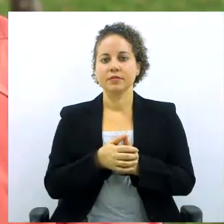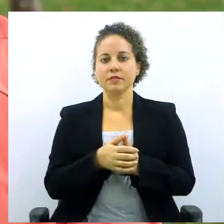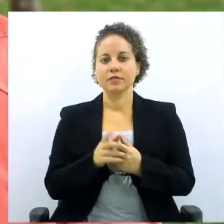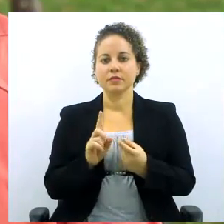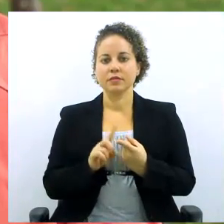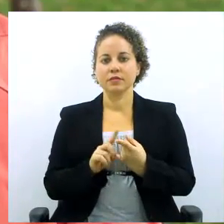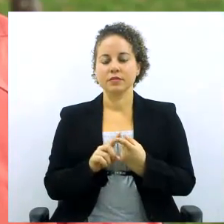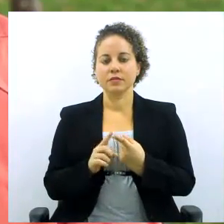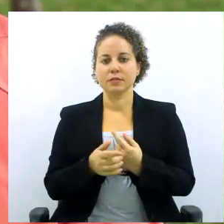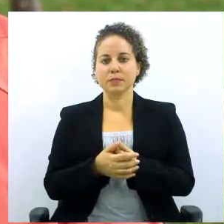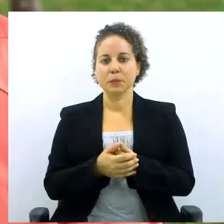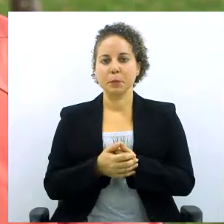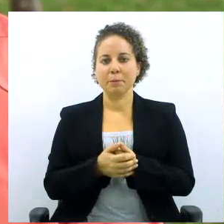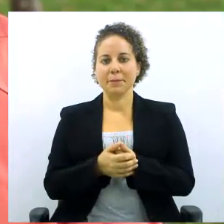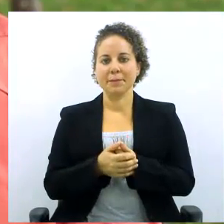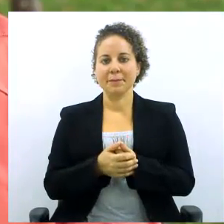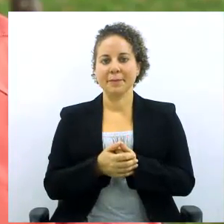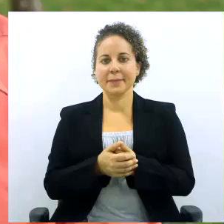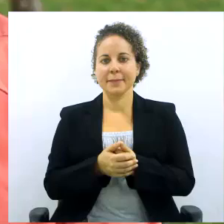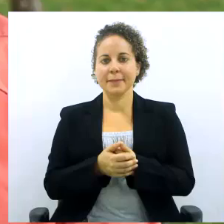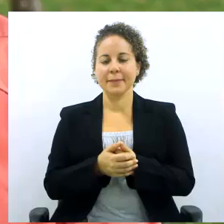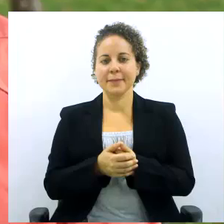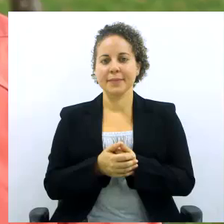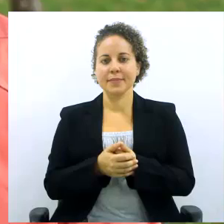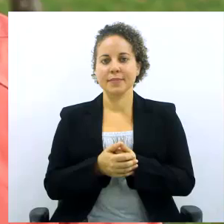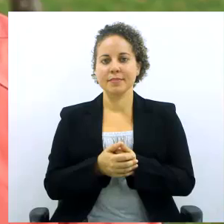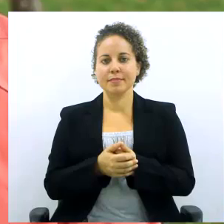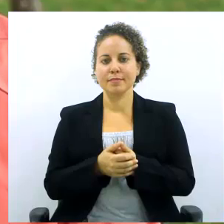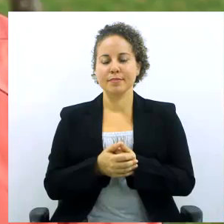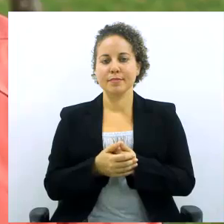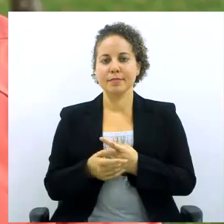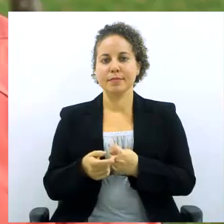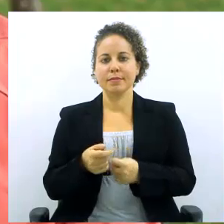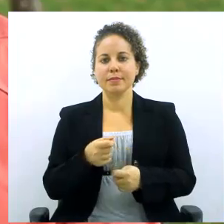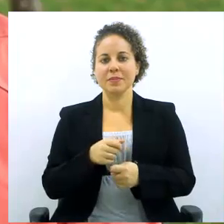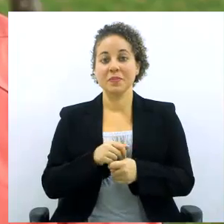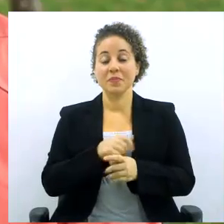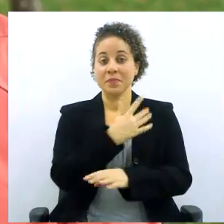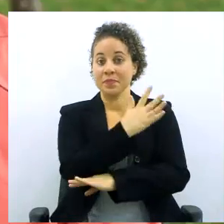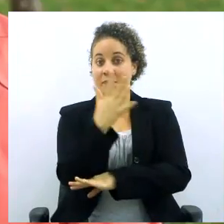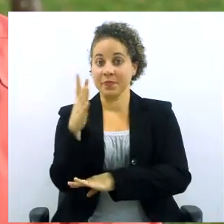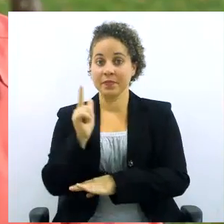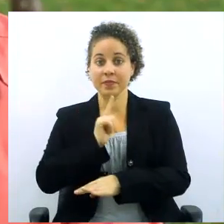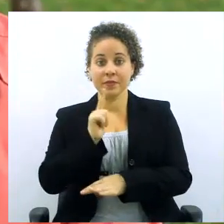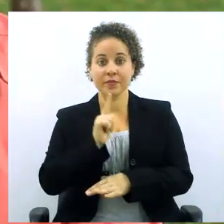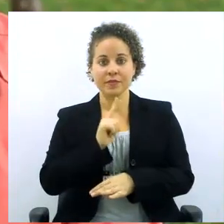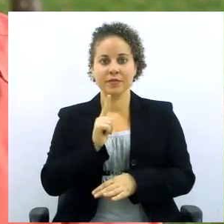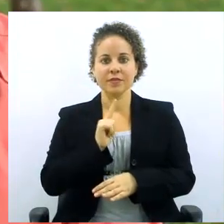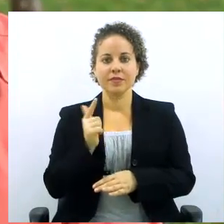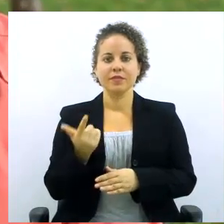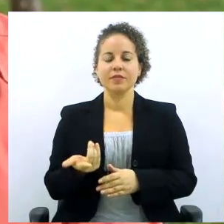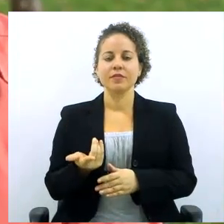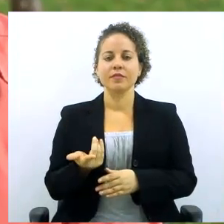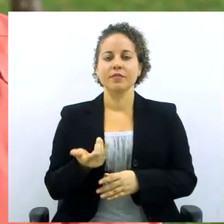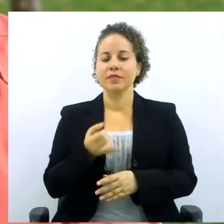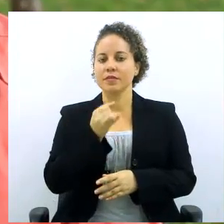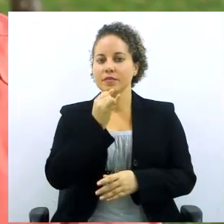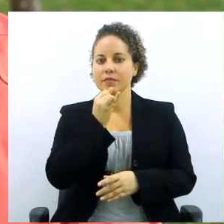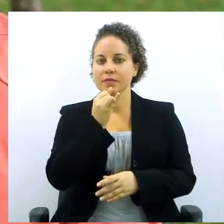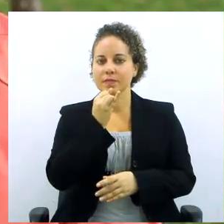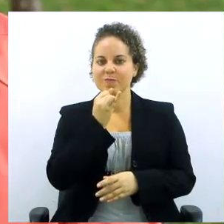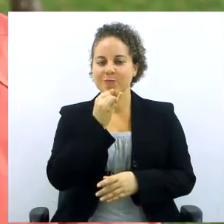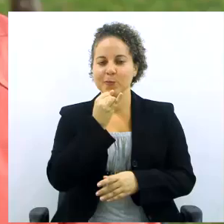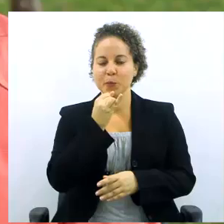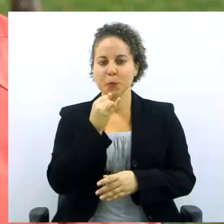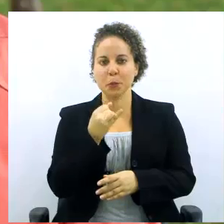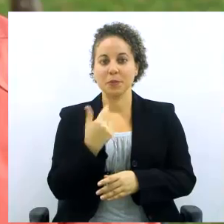humanidade sem a natureza, né? De um modo mais geral. Porque, por exemplo, não